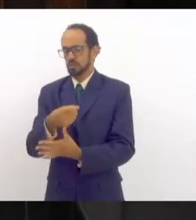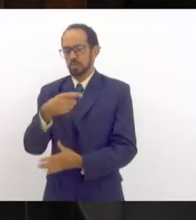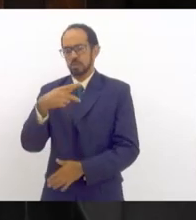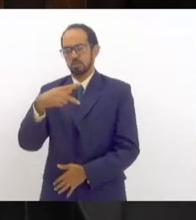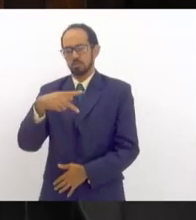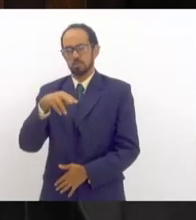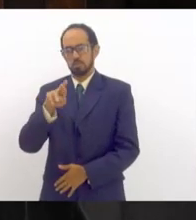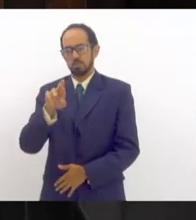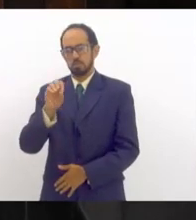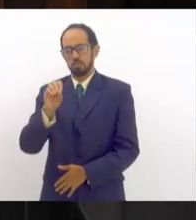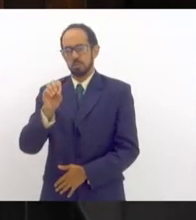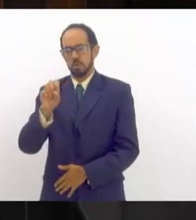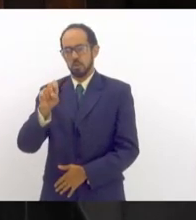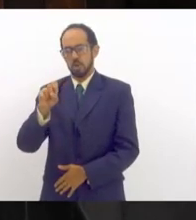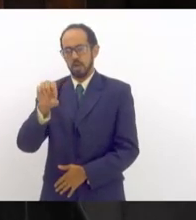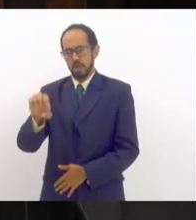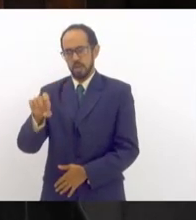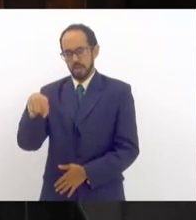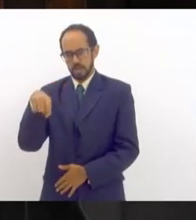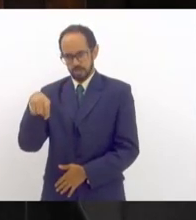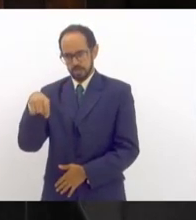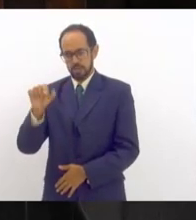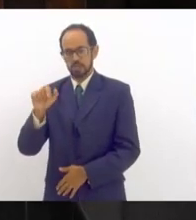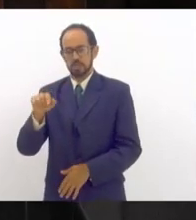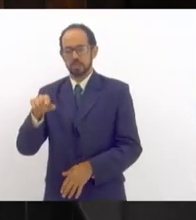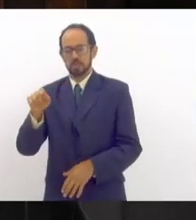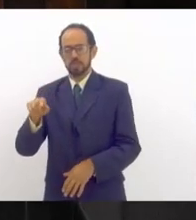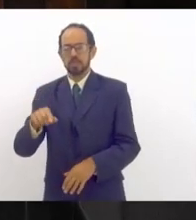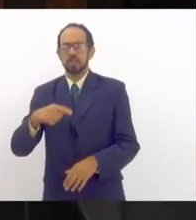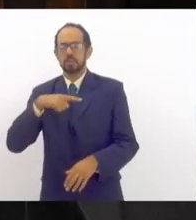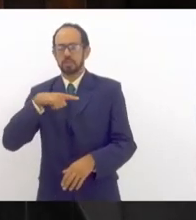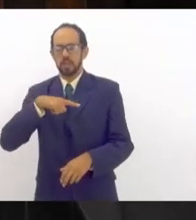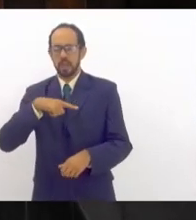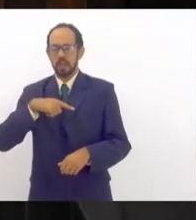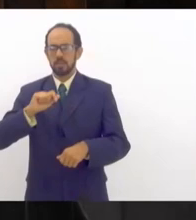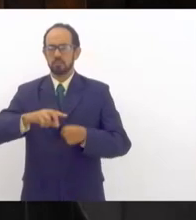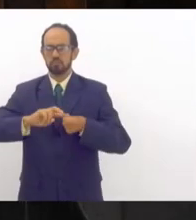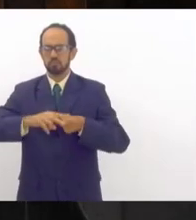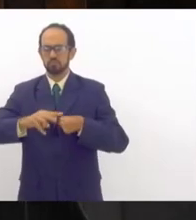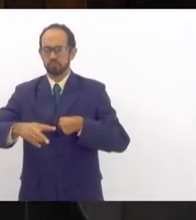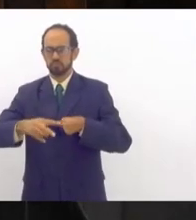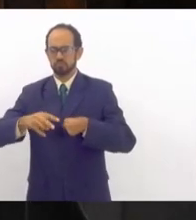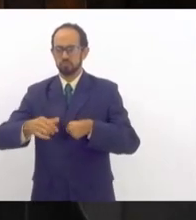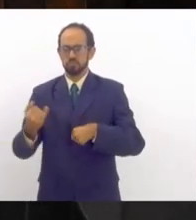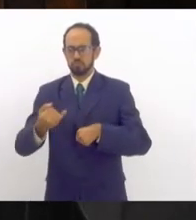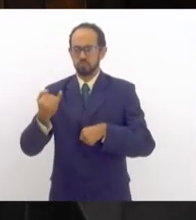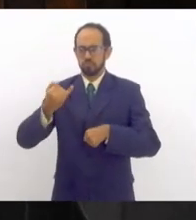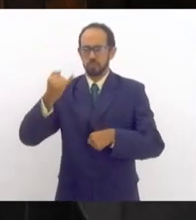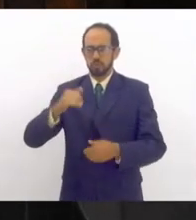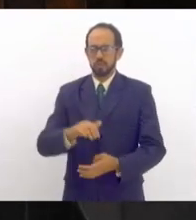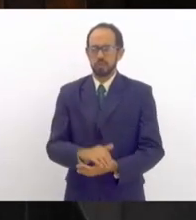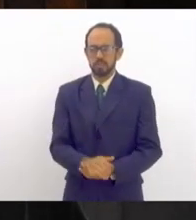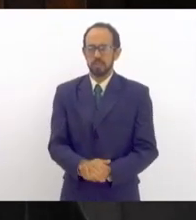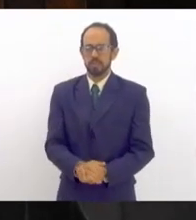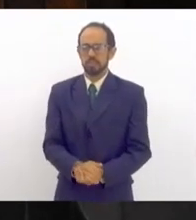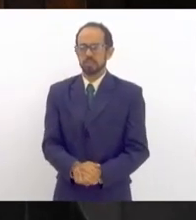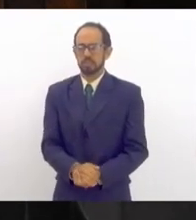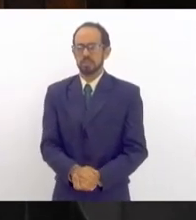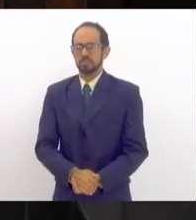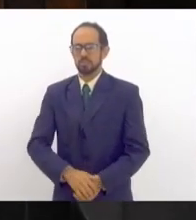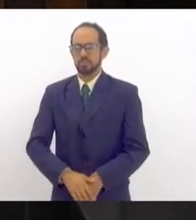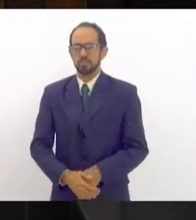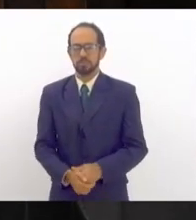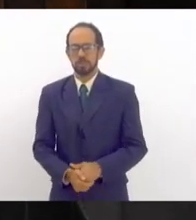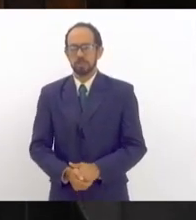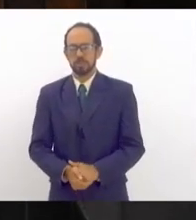ex que tem dado o resultado muito significativo junto com segurança presente agradecer